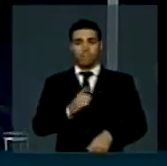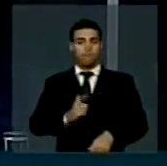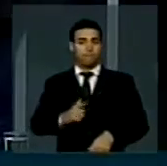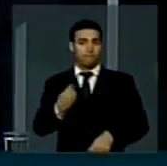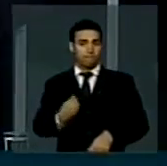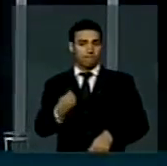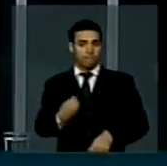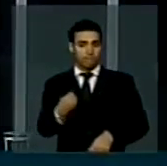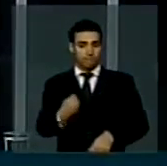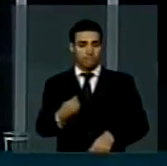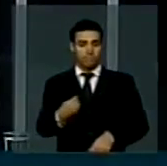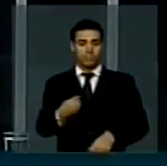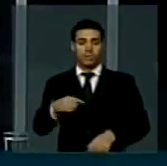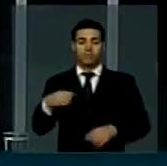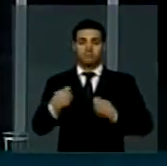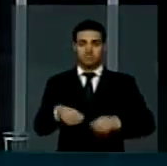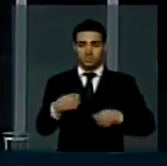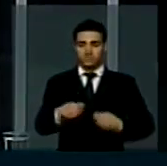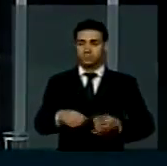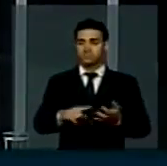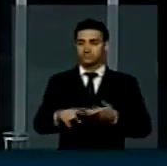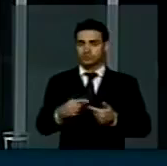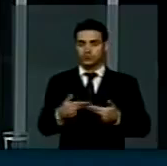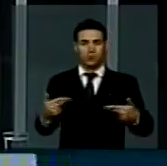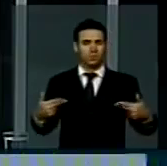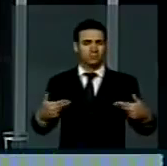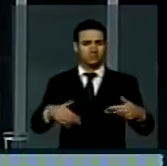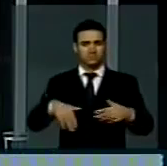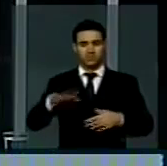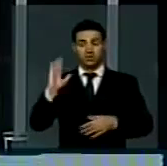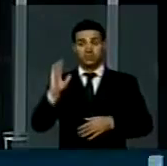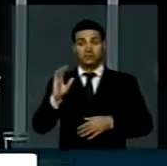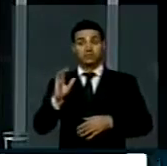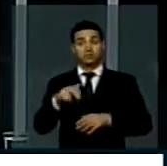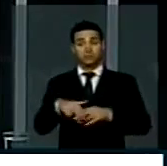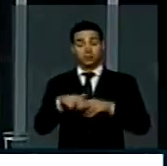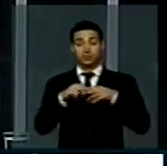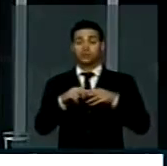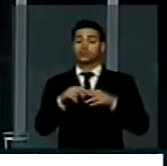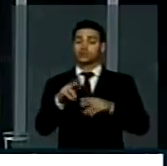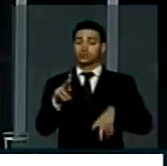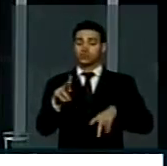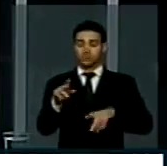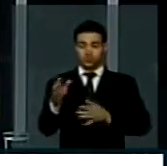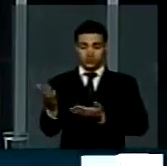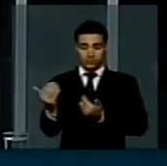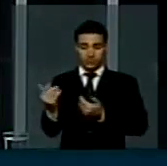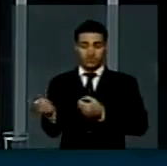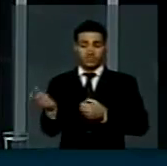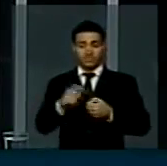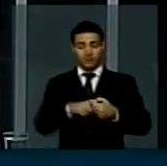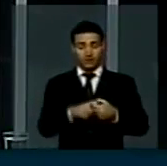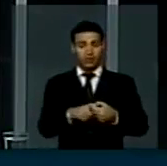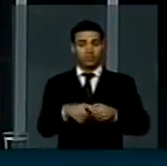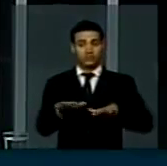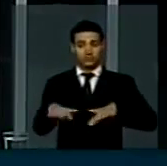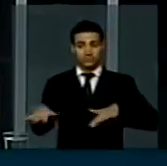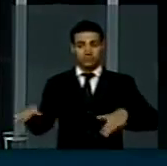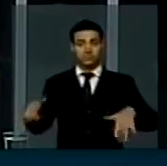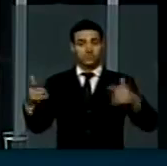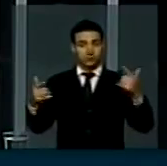As demandas são imensas, tanto é que a juventude voltou às ruas, junto com os setores organizados da